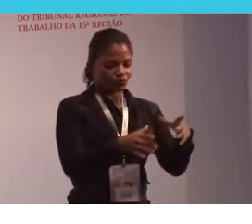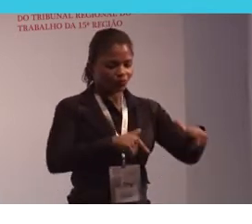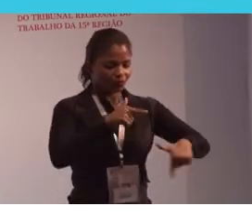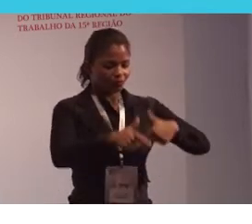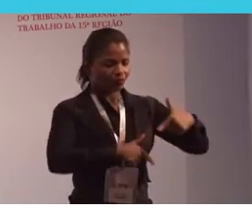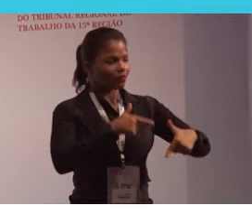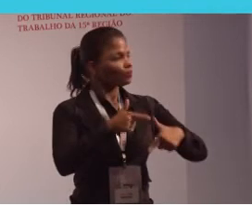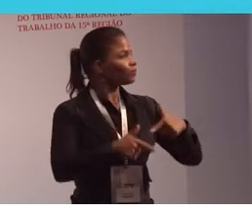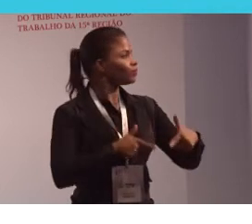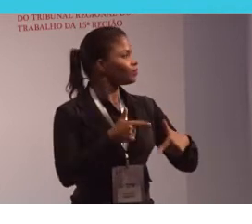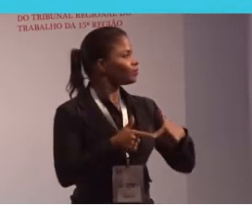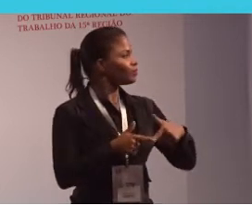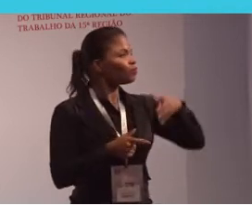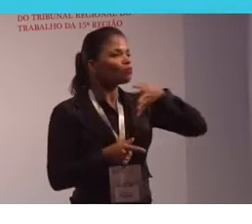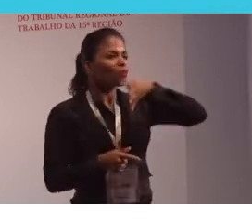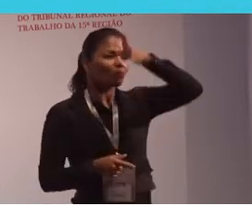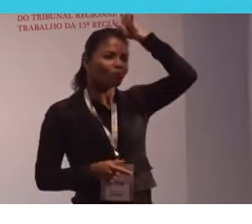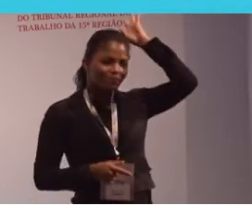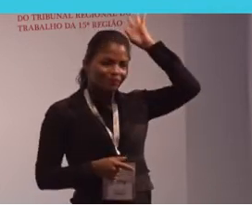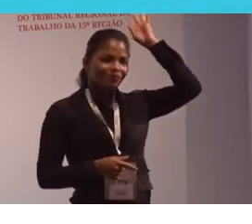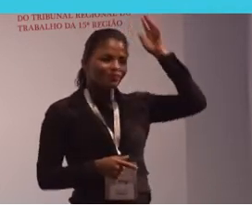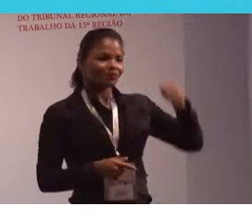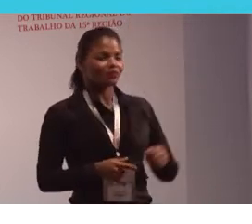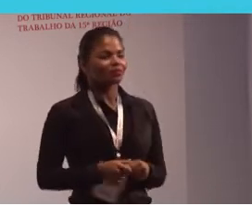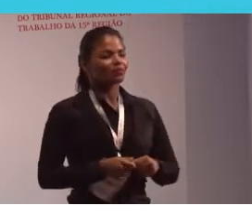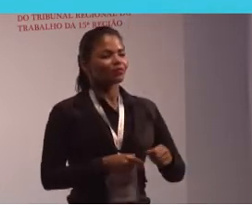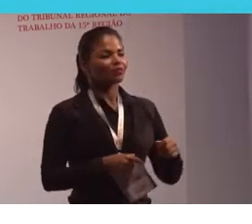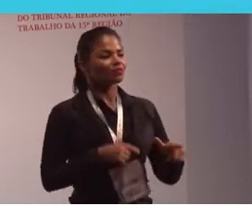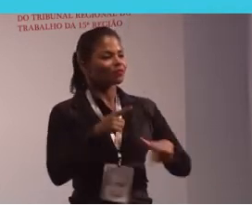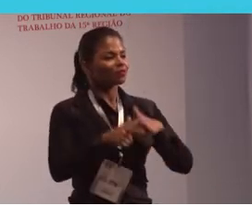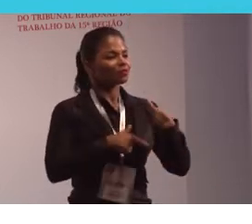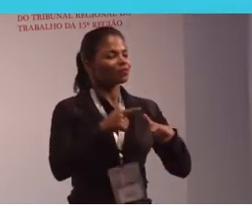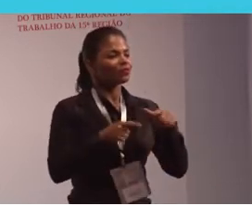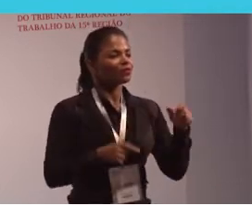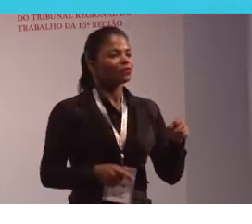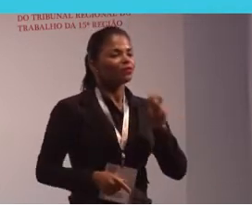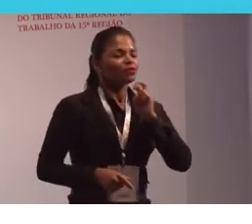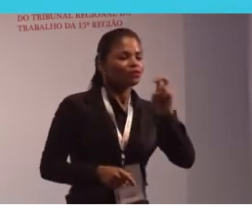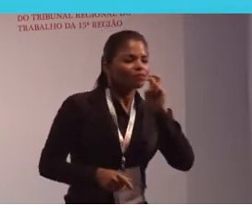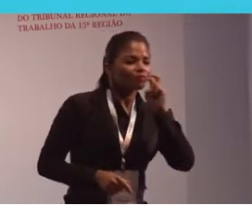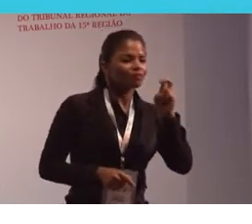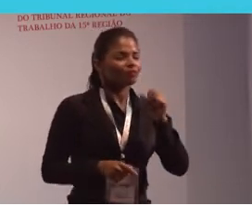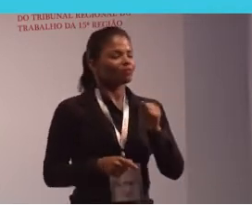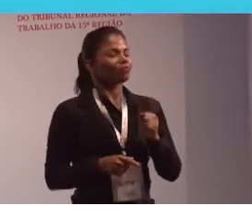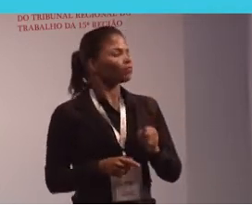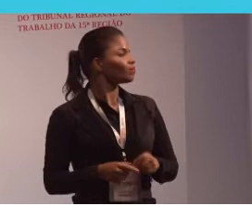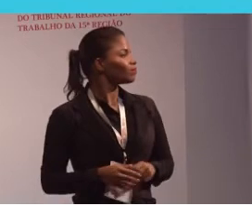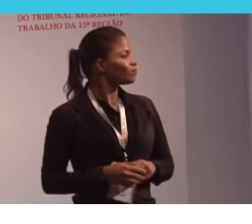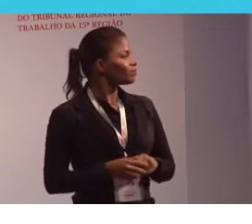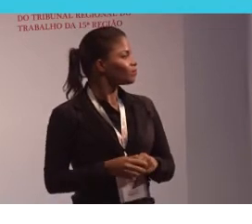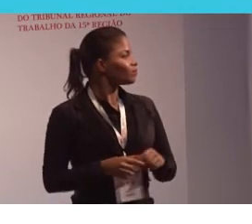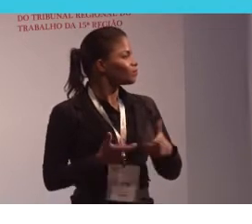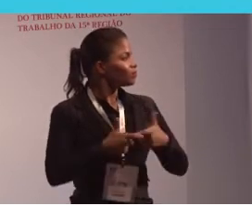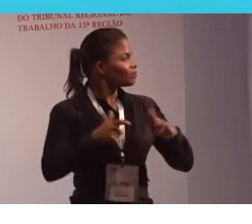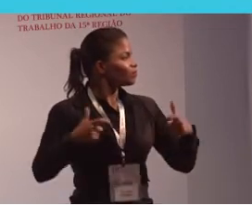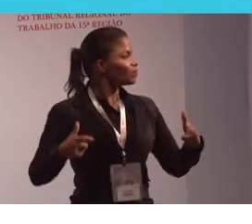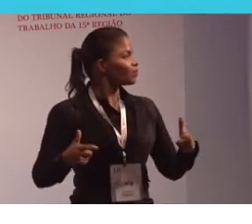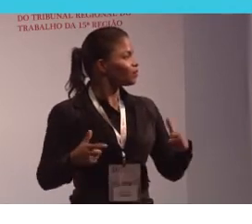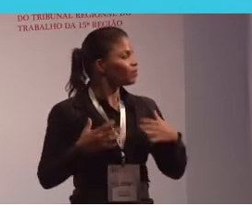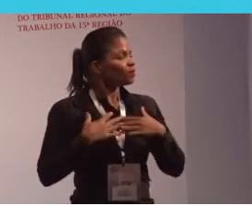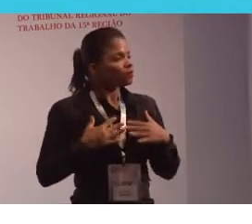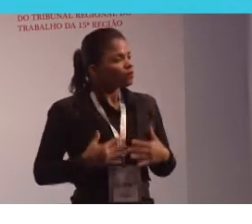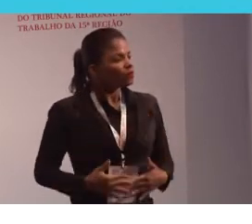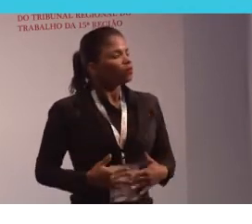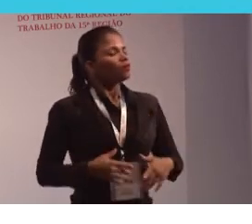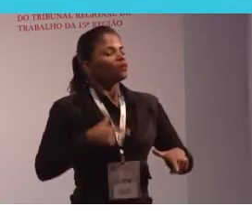né? Bombeiros, trabalhadores que atuam em situações de emergência e de desgaste e principalmente uma maior demanda física